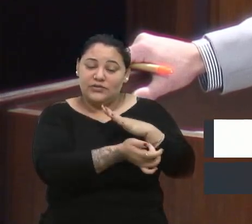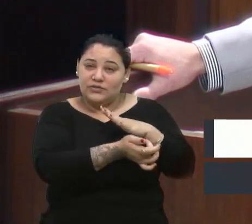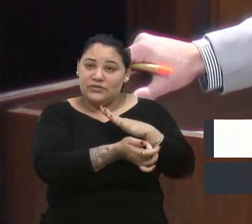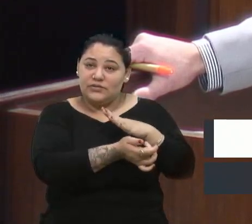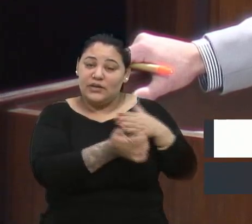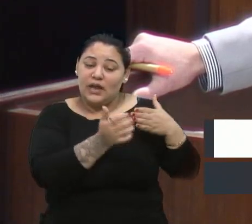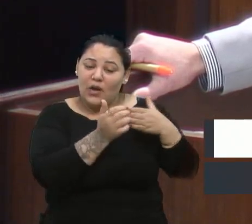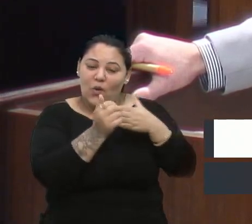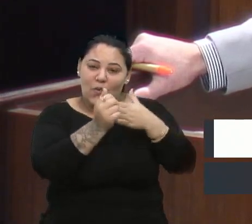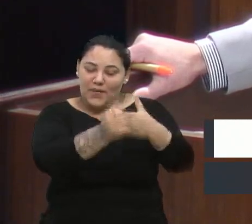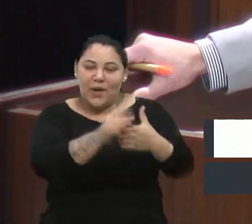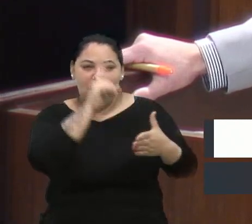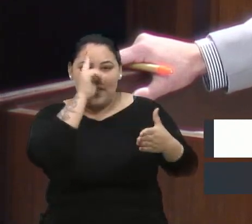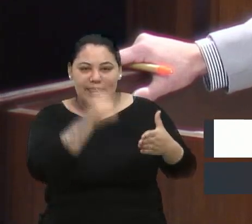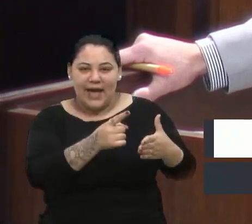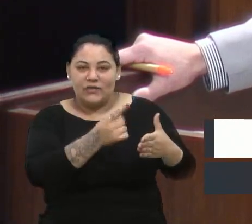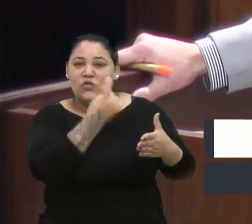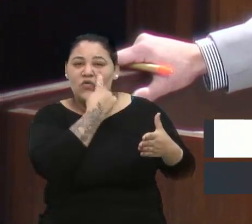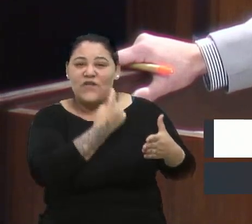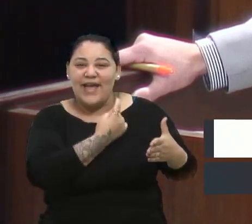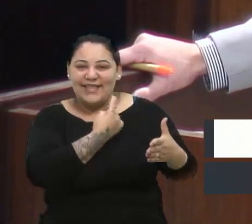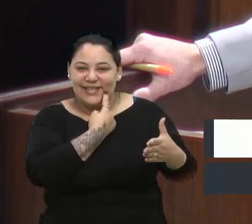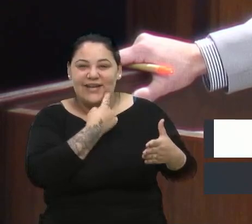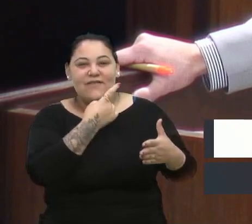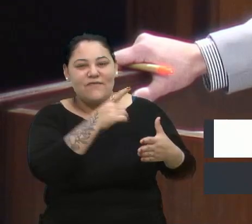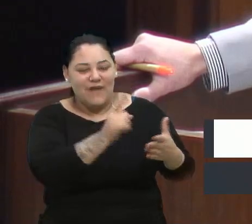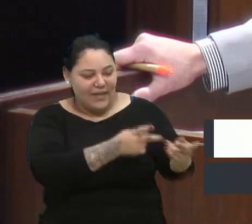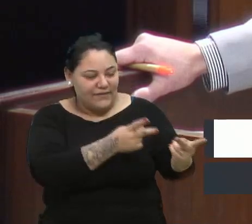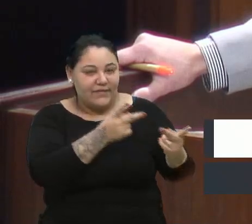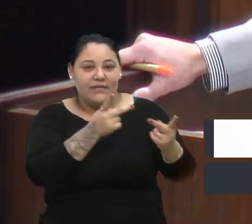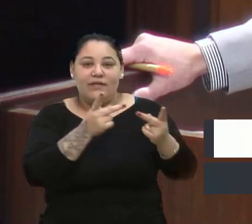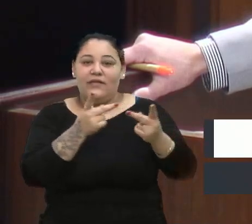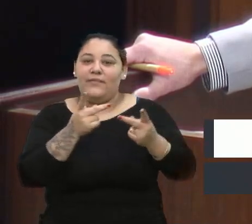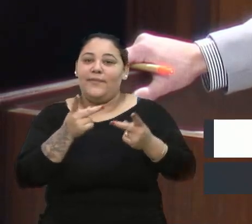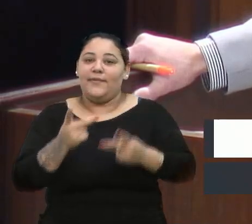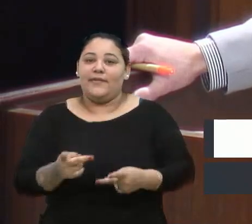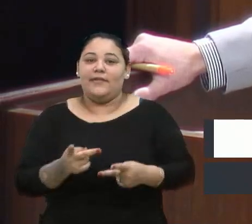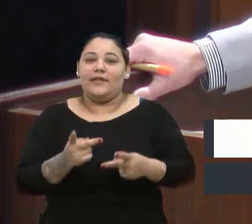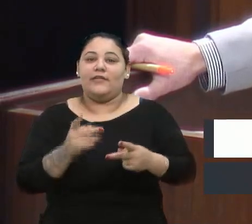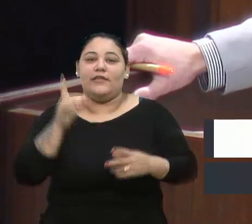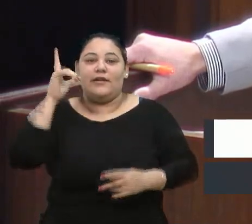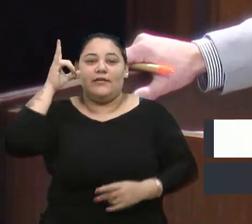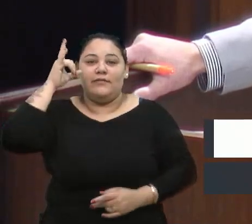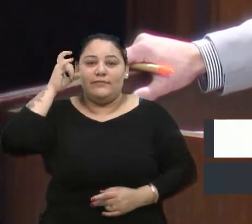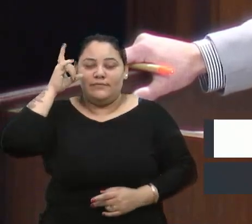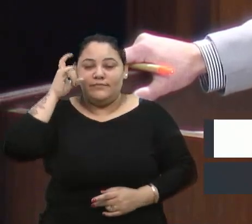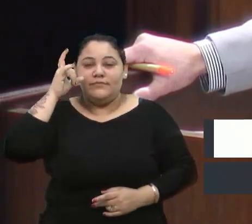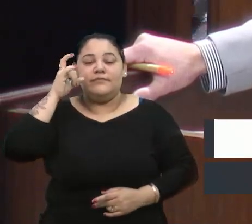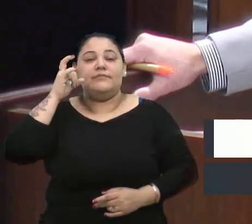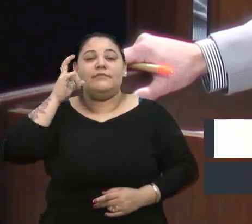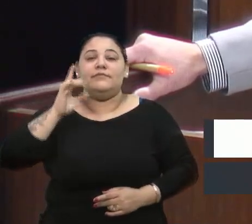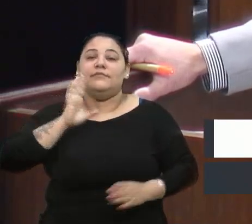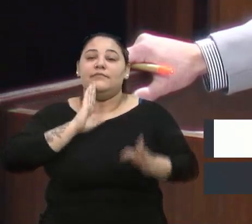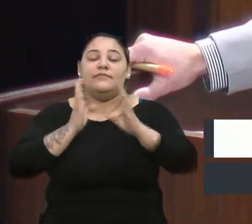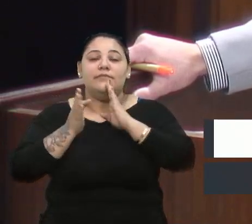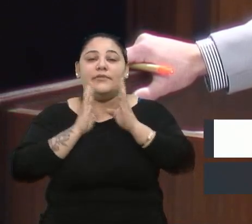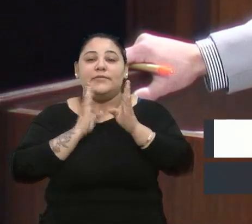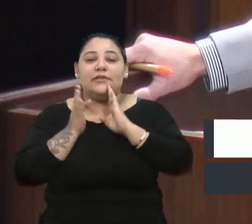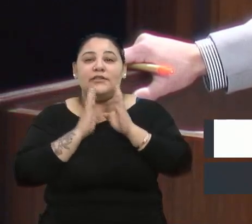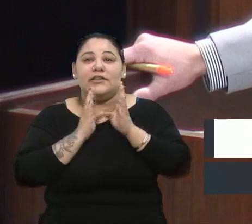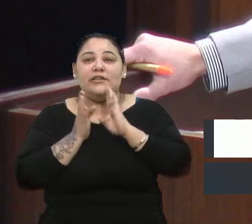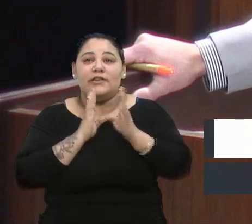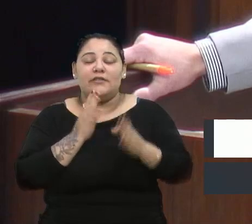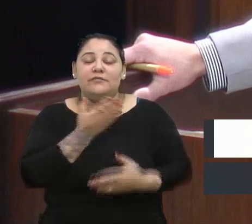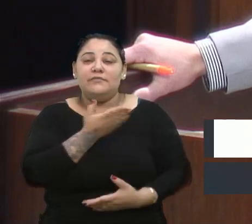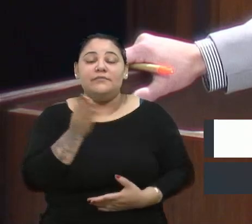desse vereador. Vá lá no Facebook, no Instagram, e vá lá e curte. Lá você vai observar